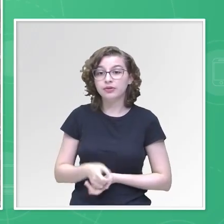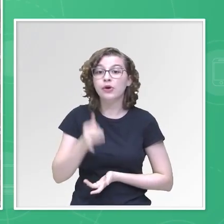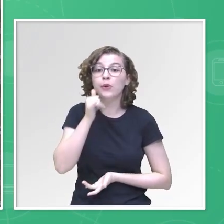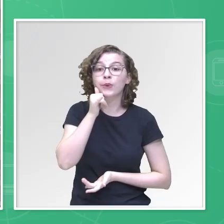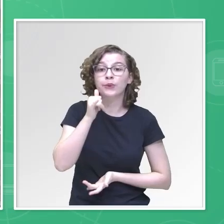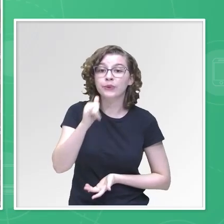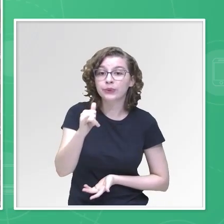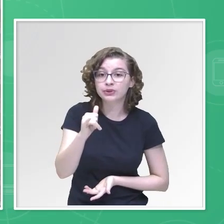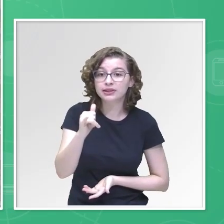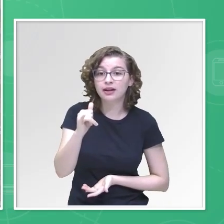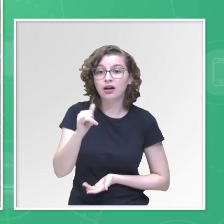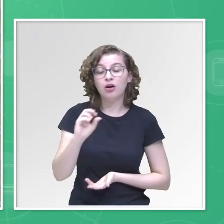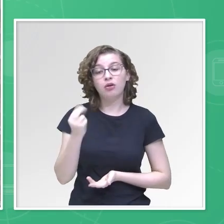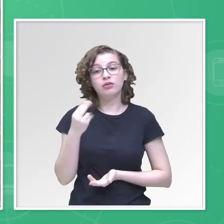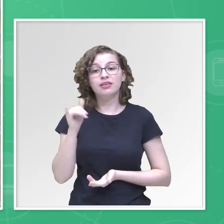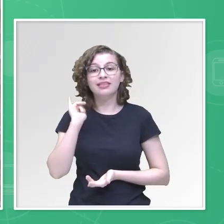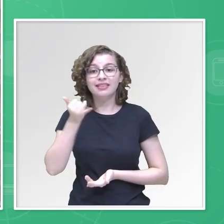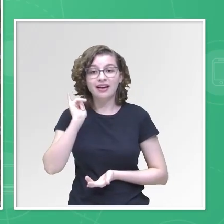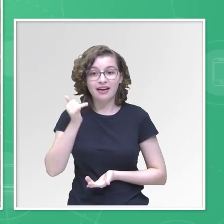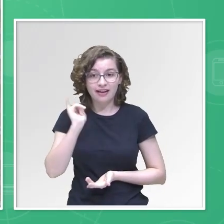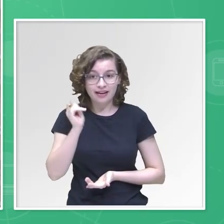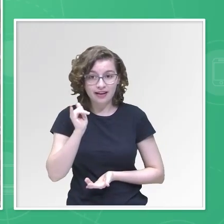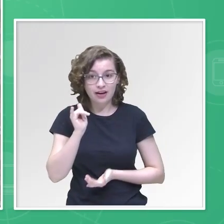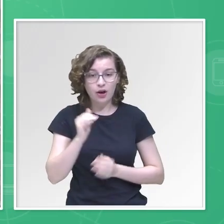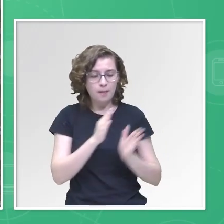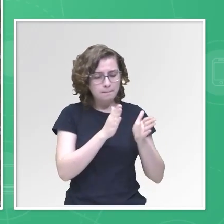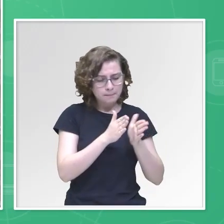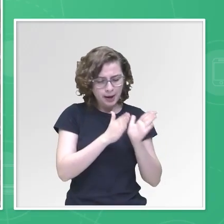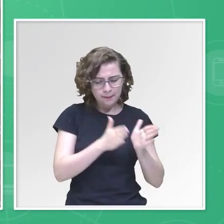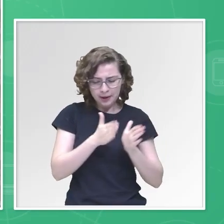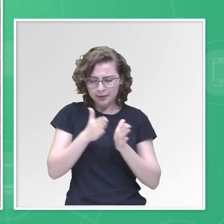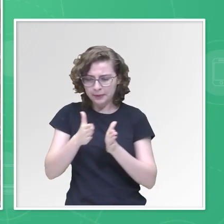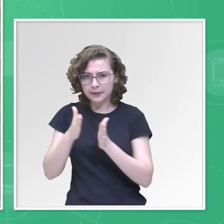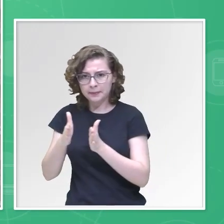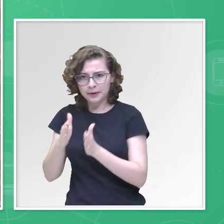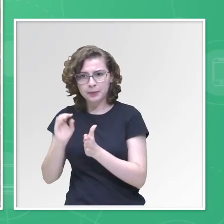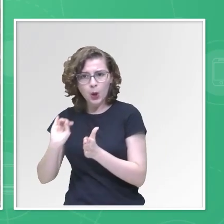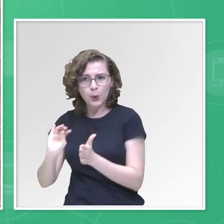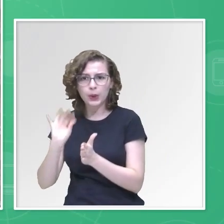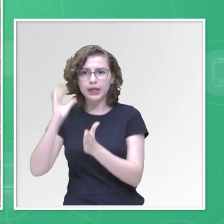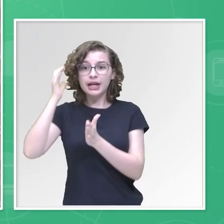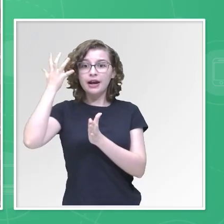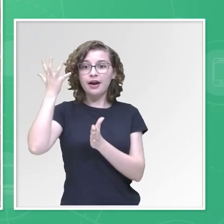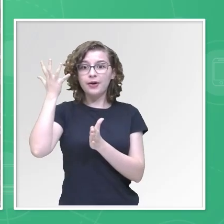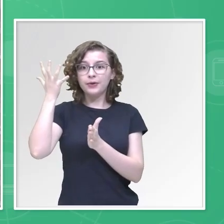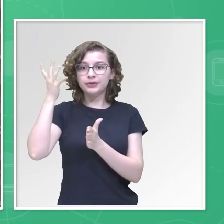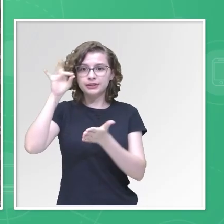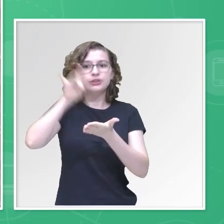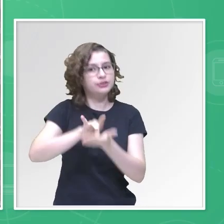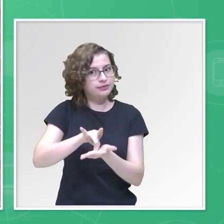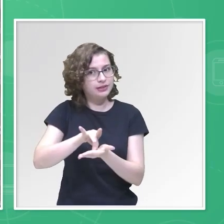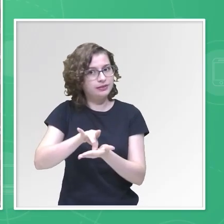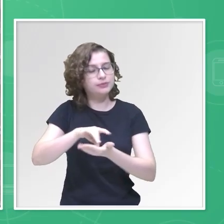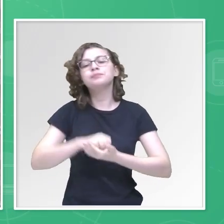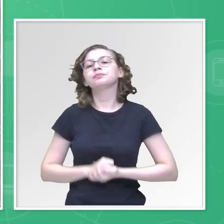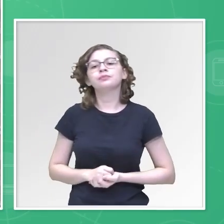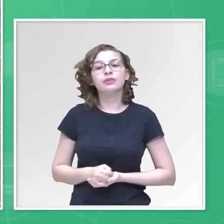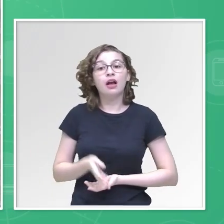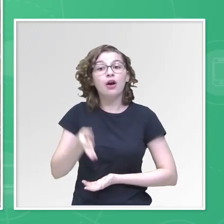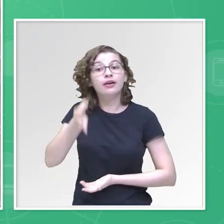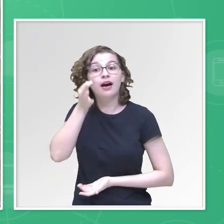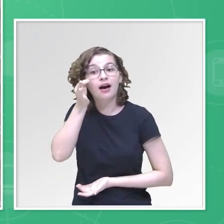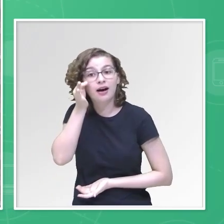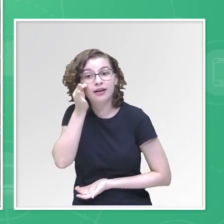uma sequência uma sucessão de fatos de acontecimentos agora preste muita atenção